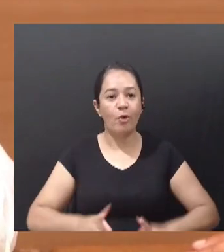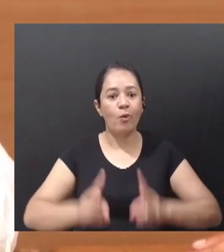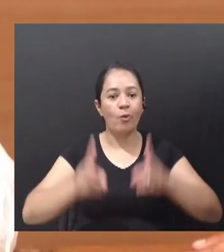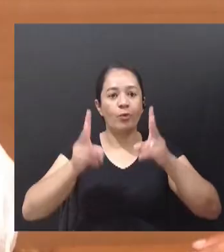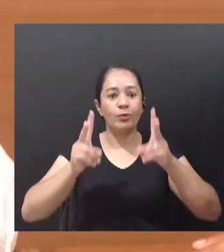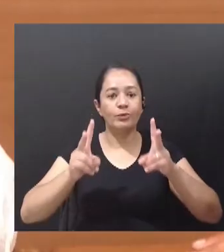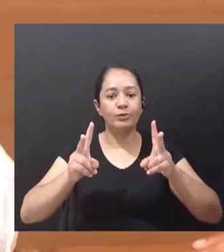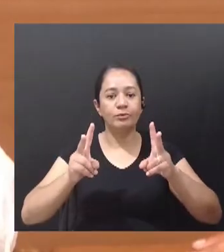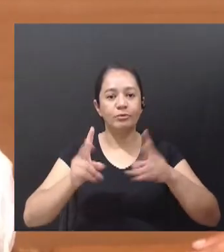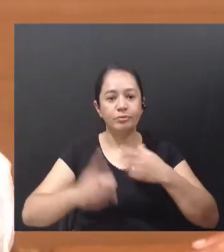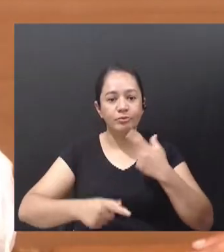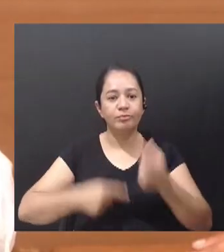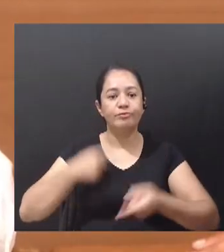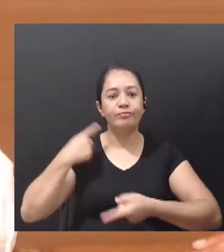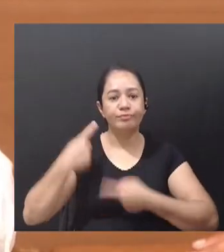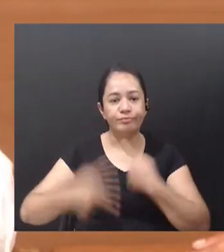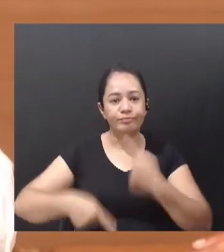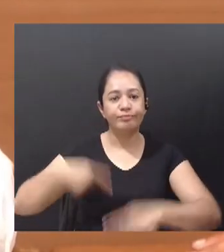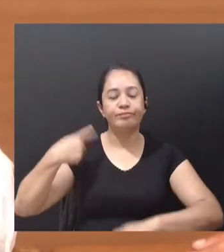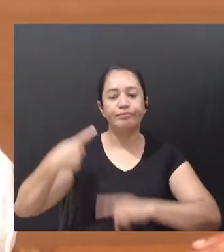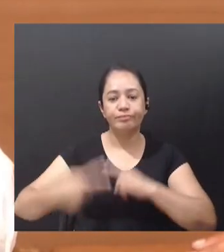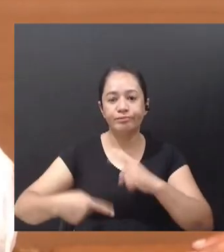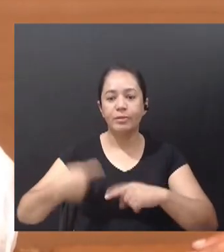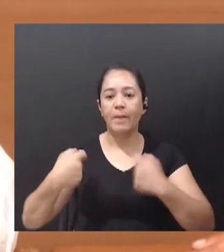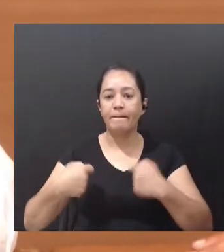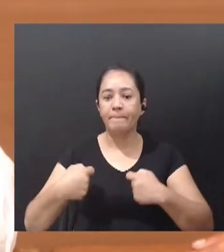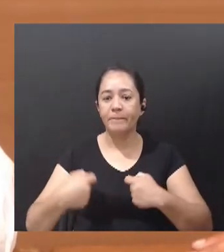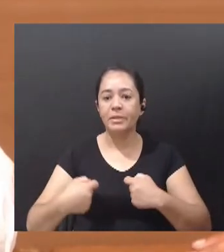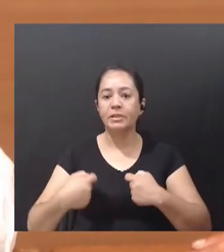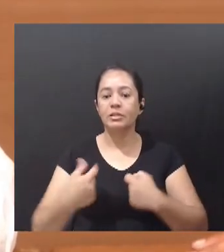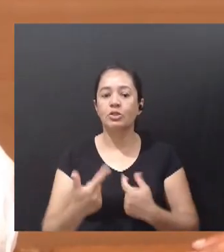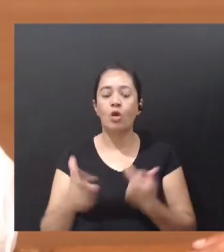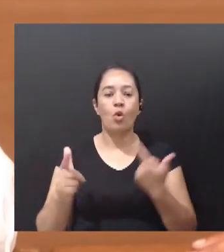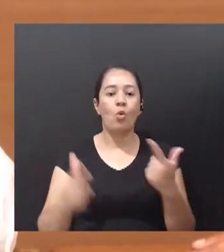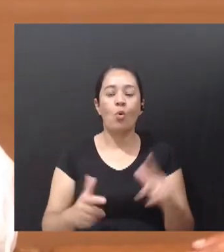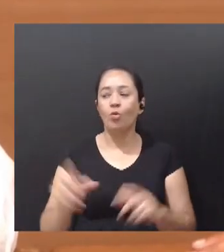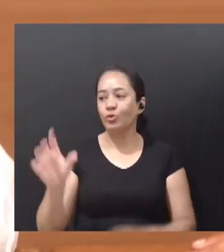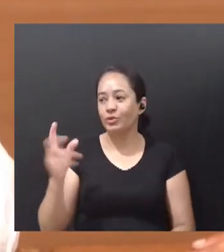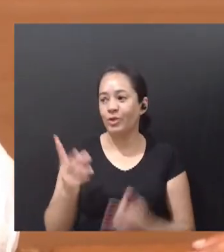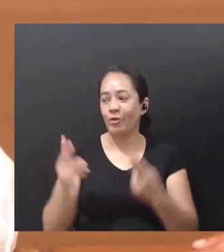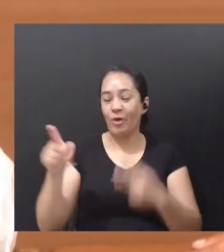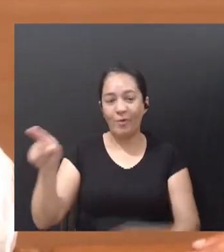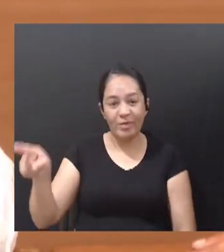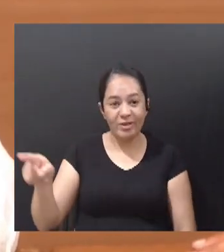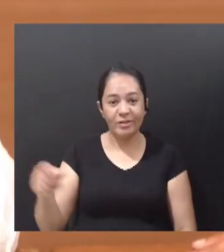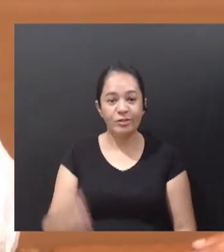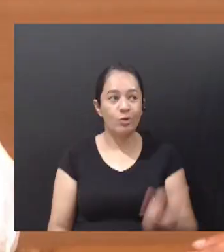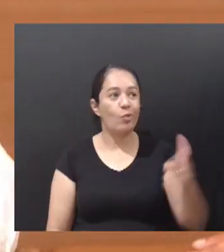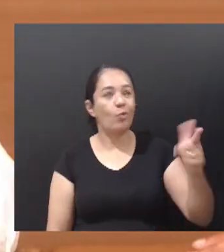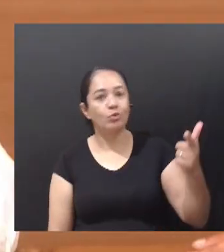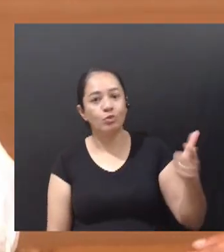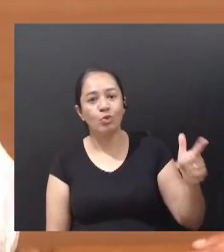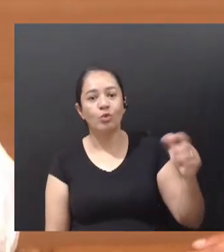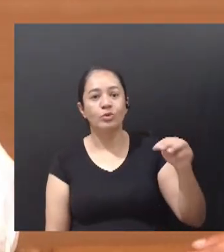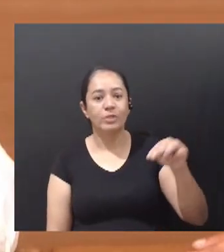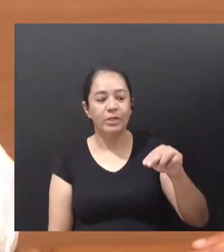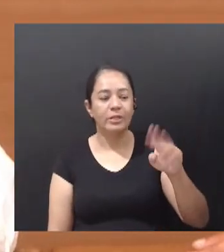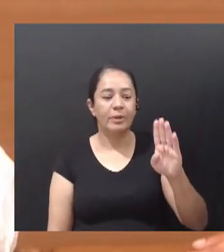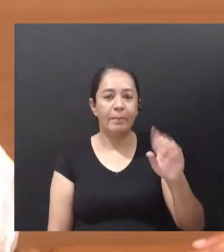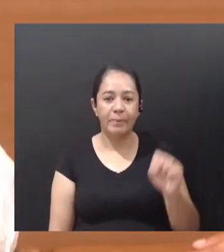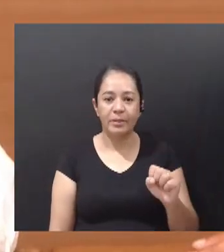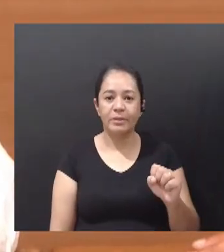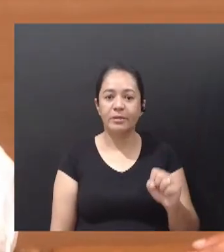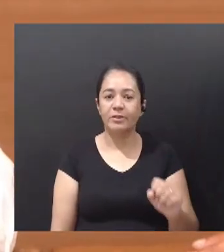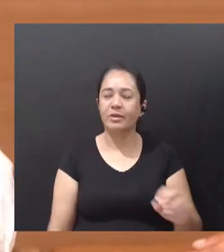rodando. Tem que aparecer outros Malcolms, né, outros NBs. Eu queria dar um salve aqui também, porque eu estou